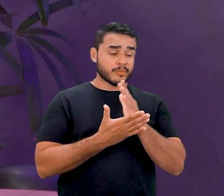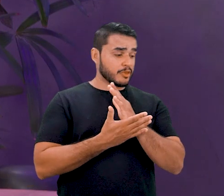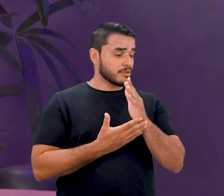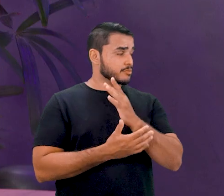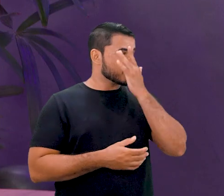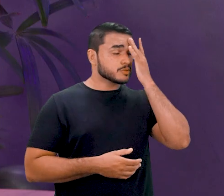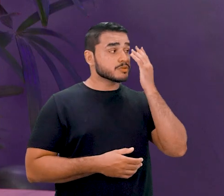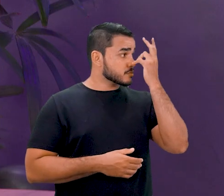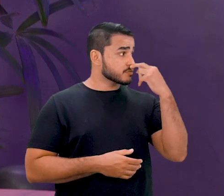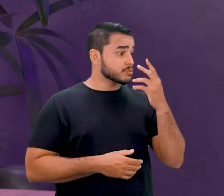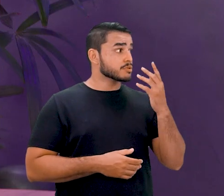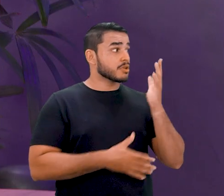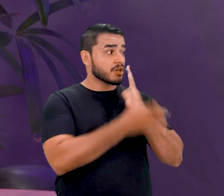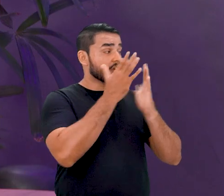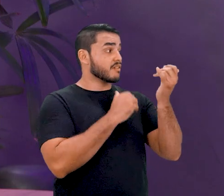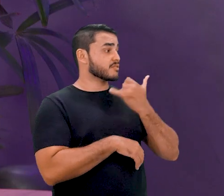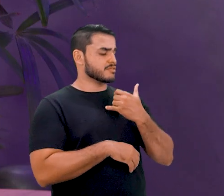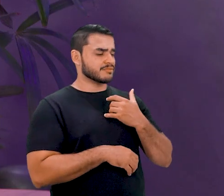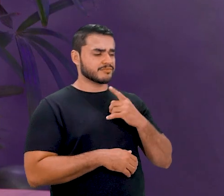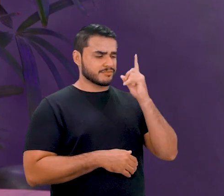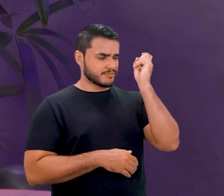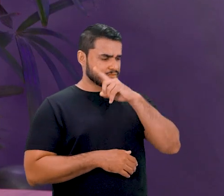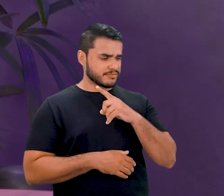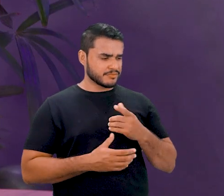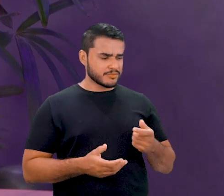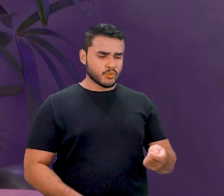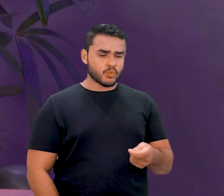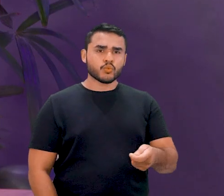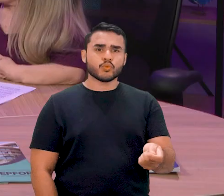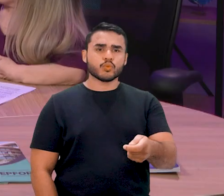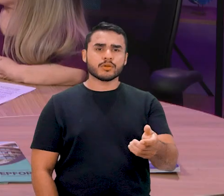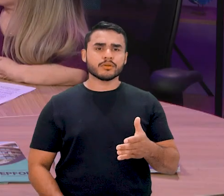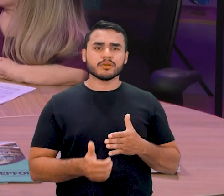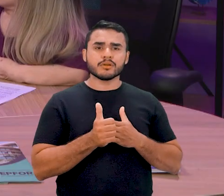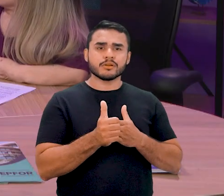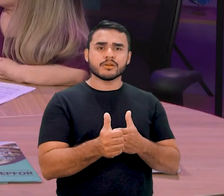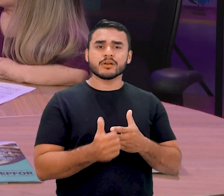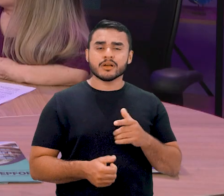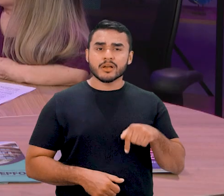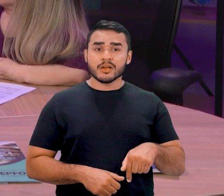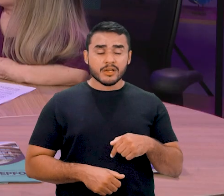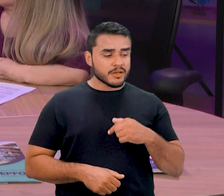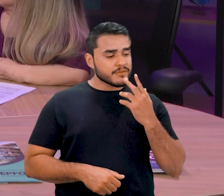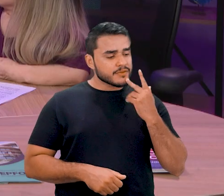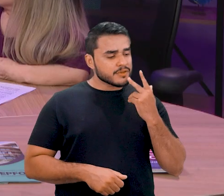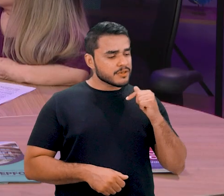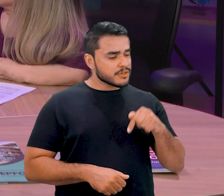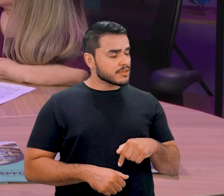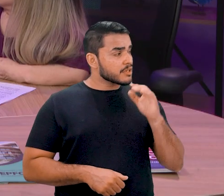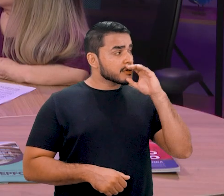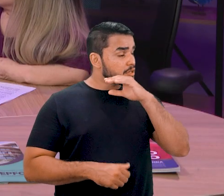pessoas cegas. Sim, que, isso é uma doida. Essa menina, cão-guia em Fortaleza, no Ceará, numa quintura